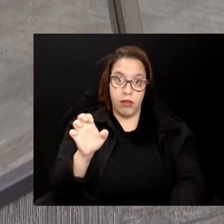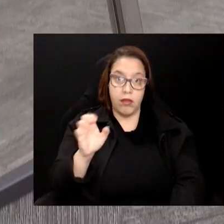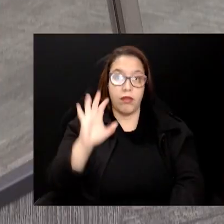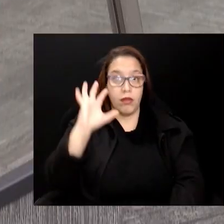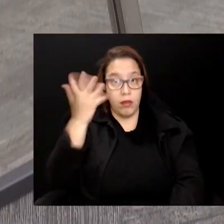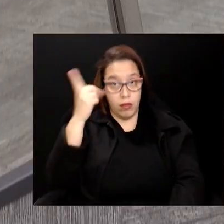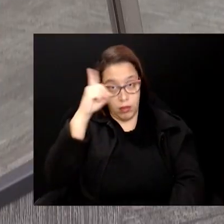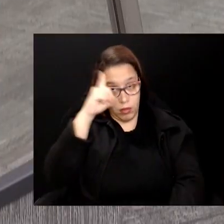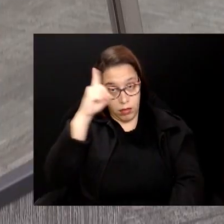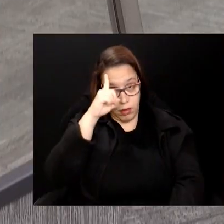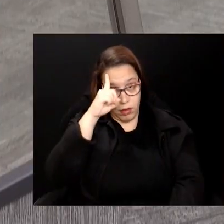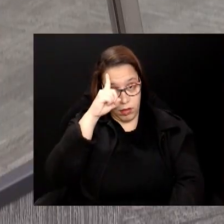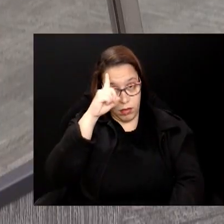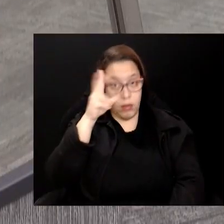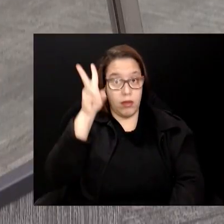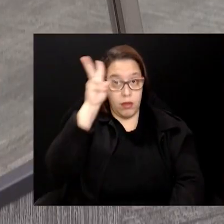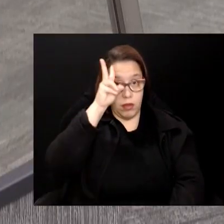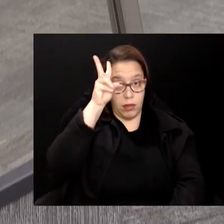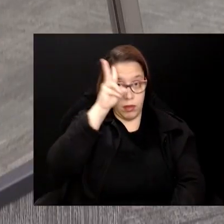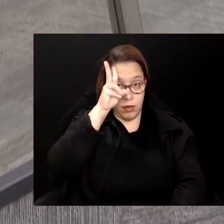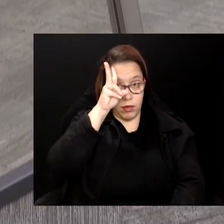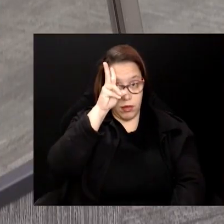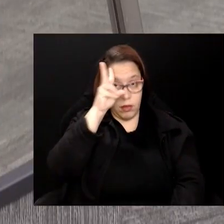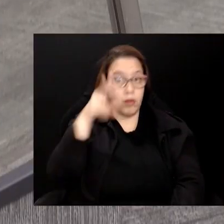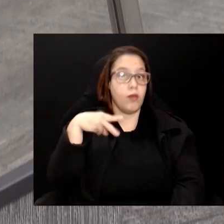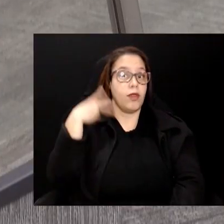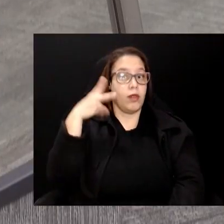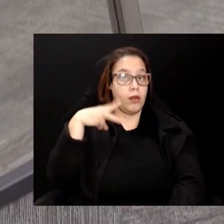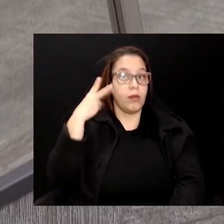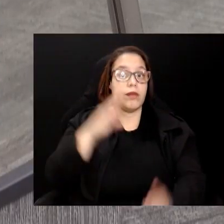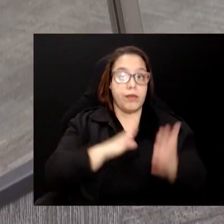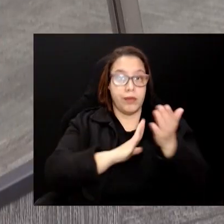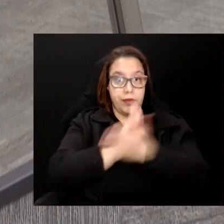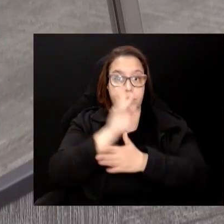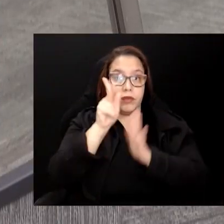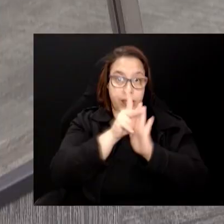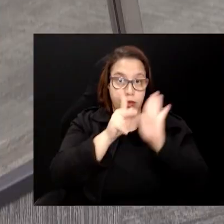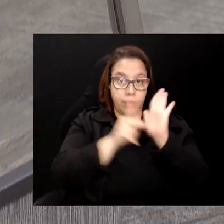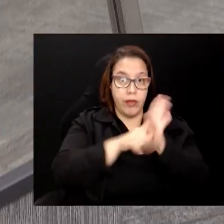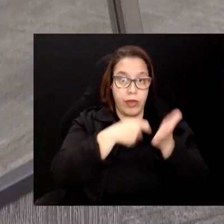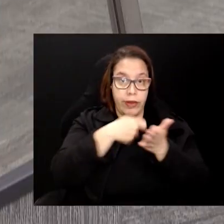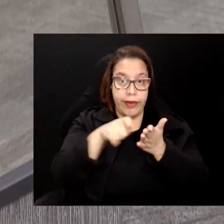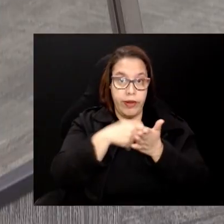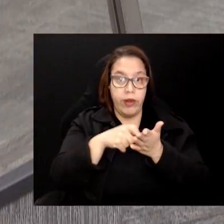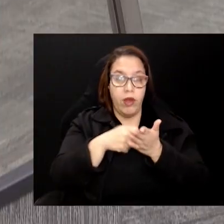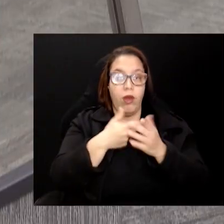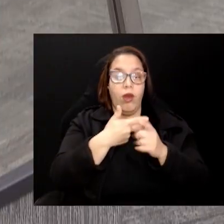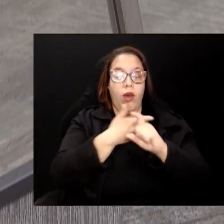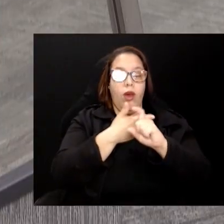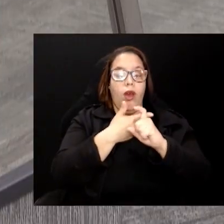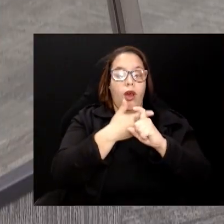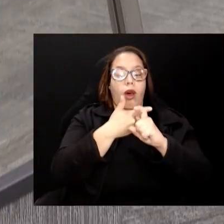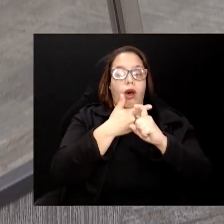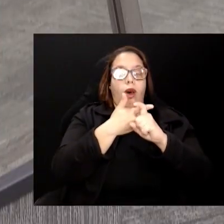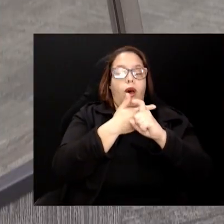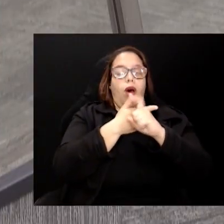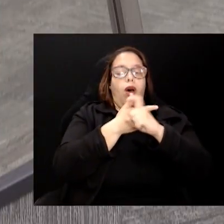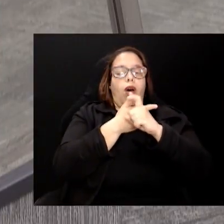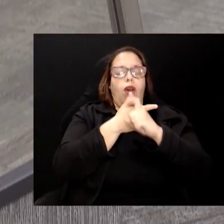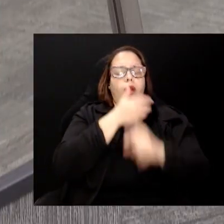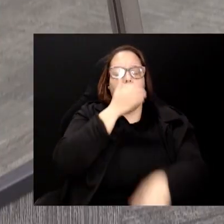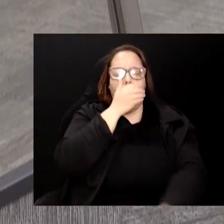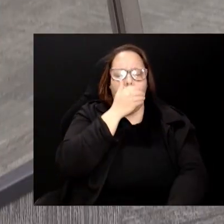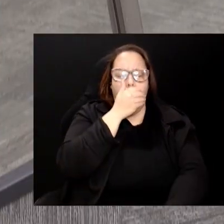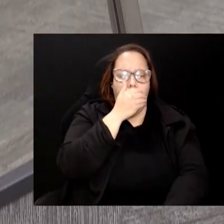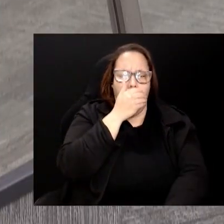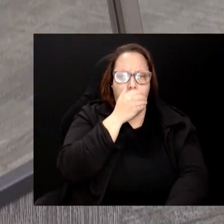nesta segunda-feira, os vereadores aprovaram projetos de autoria do Executivo. Um deles trata de